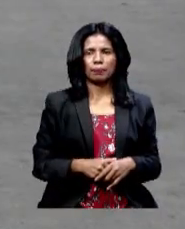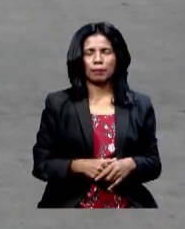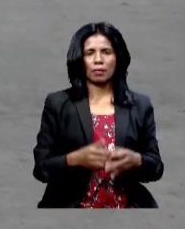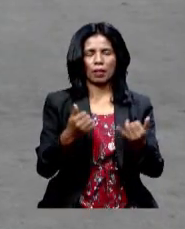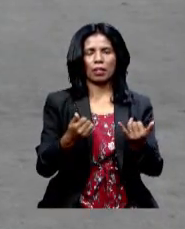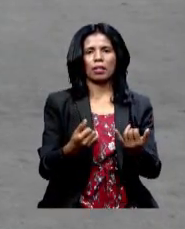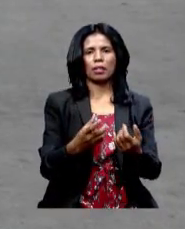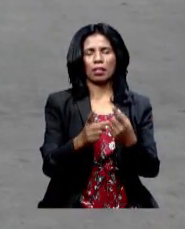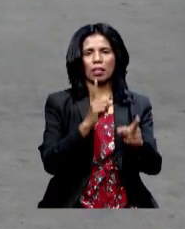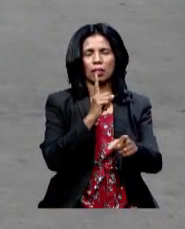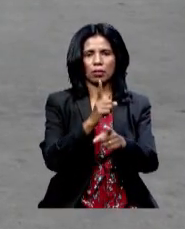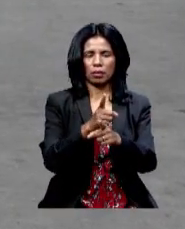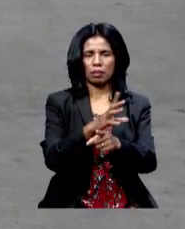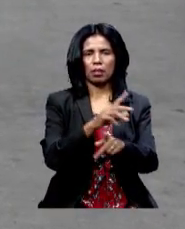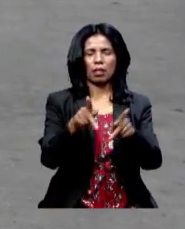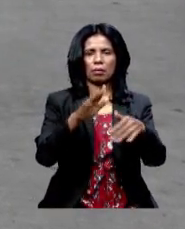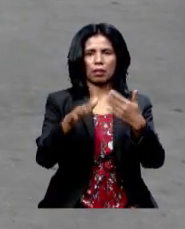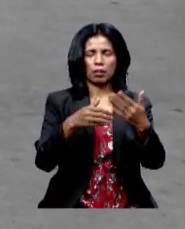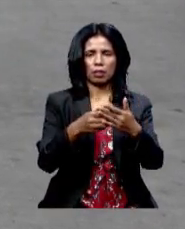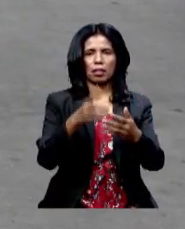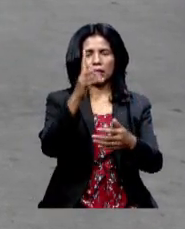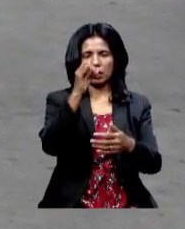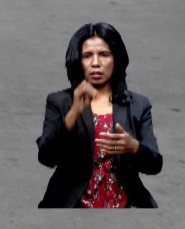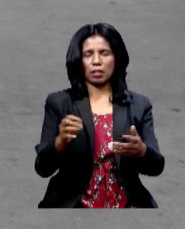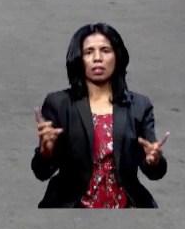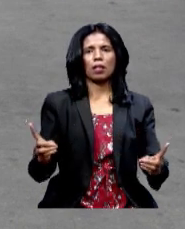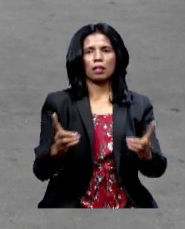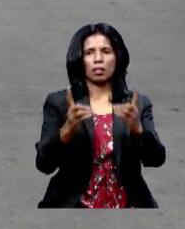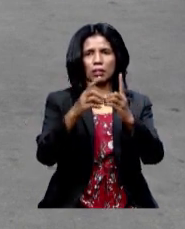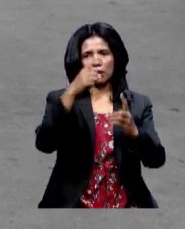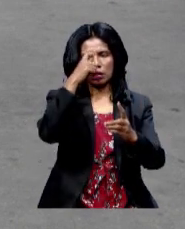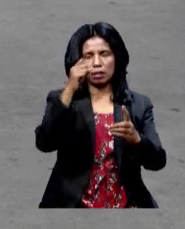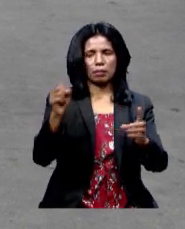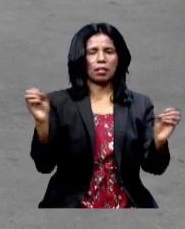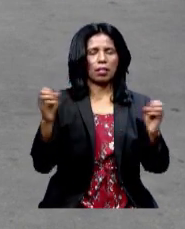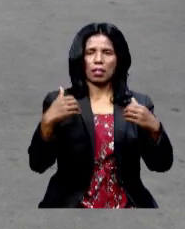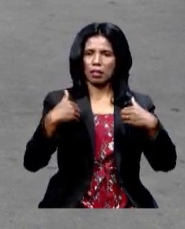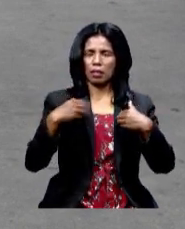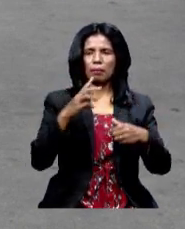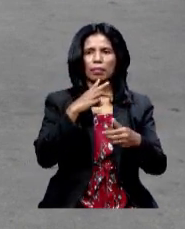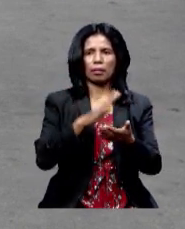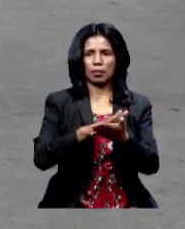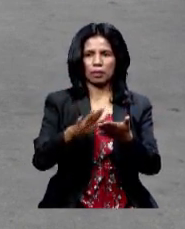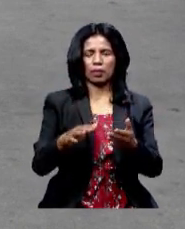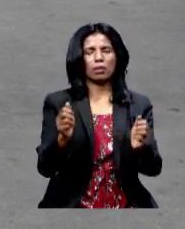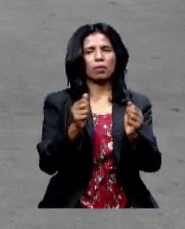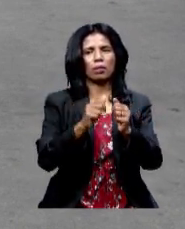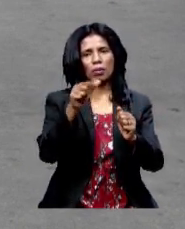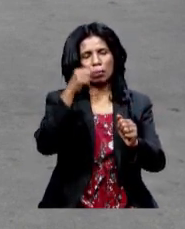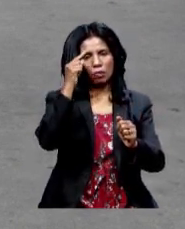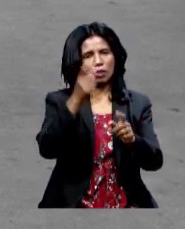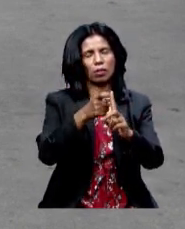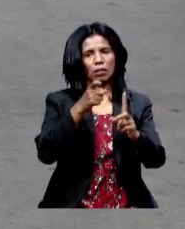Ida nema realidade nebe população ia capital dili hasoro, tamba falta bemos. Hoi ida ne, governo li